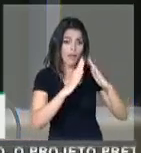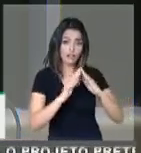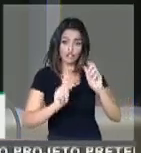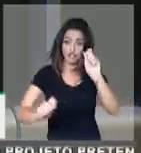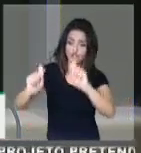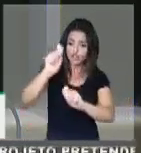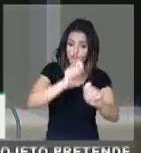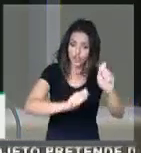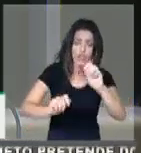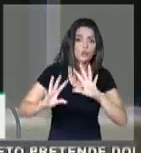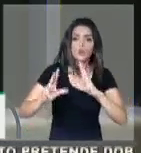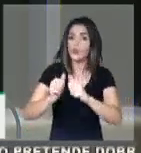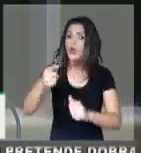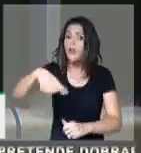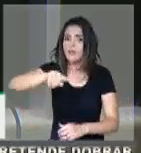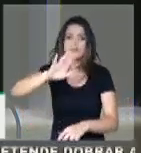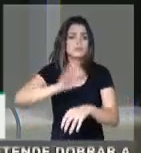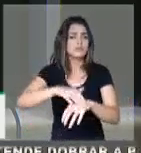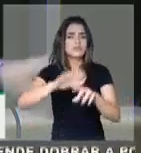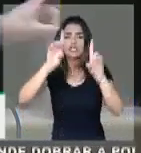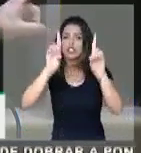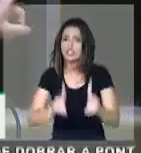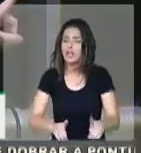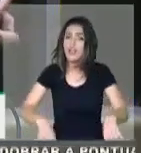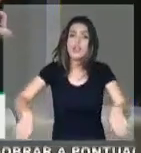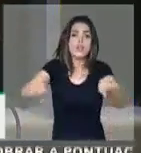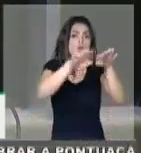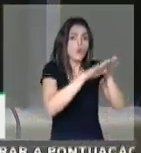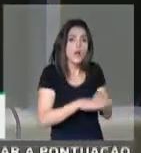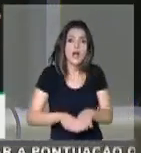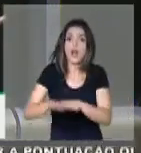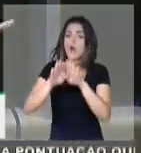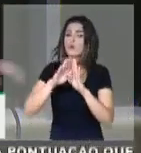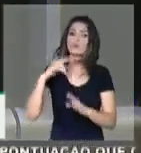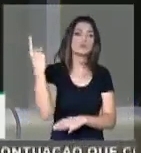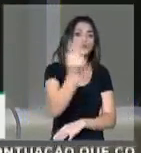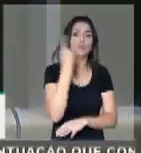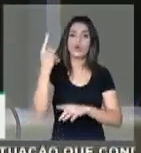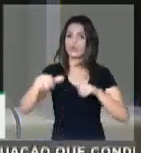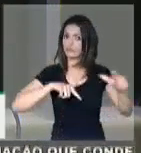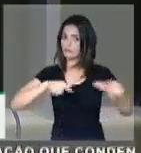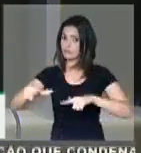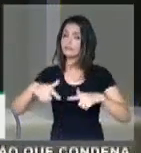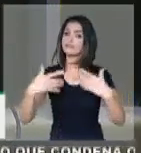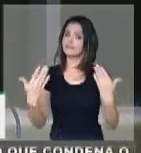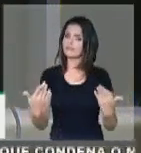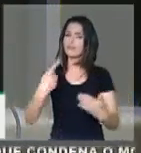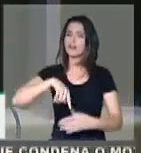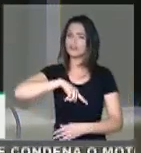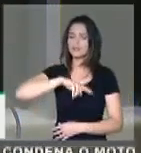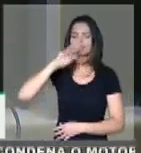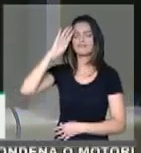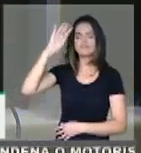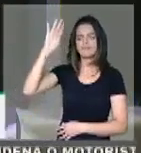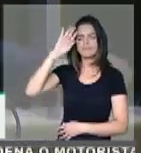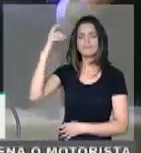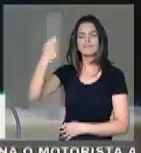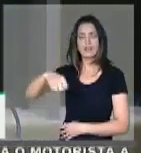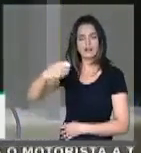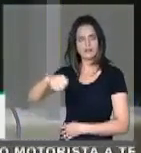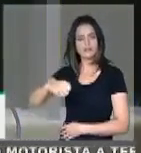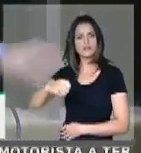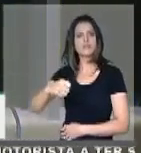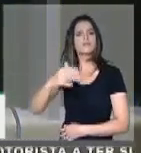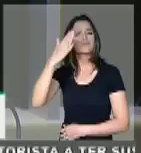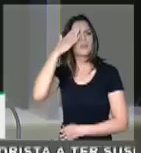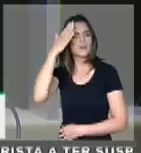domésticos, terão os mesmos direitos que todos os trabalhadores no país. É preciso reflexão, gente. Sei que